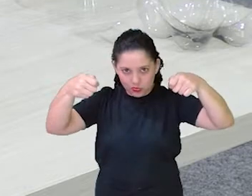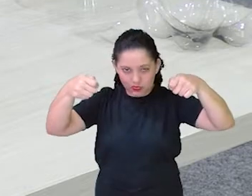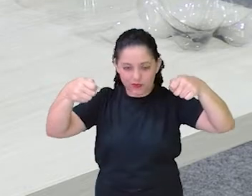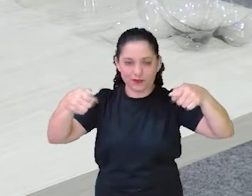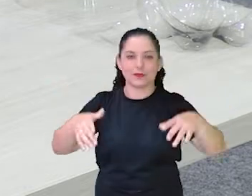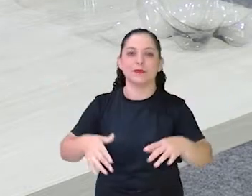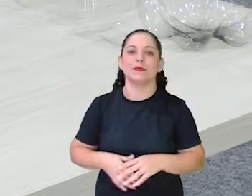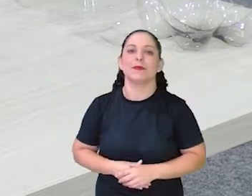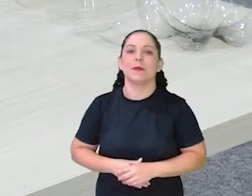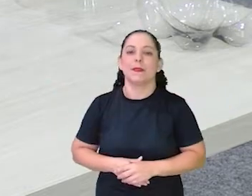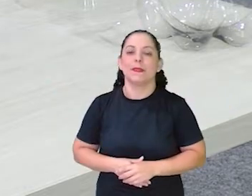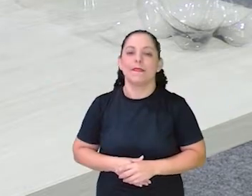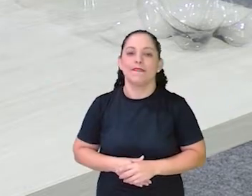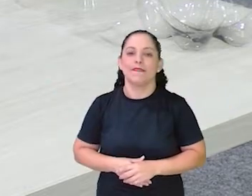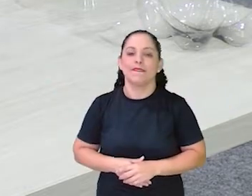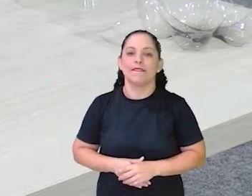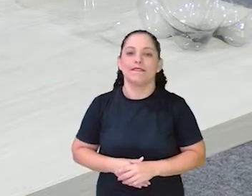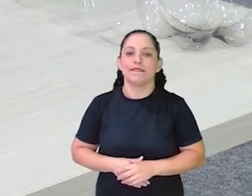Ó